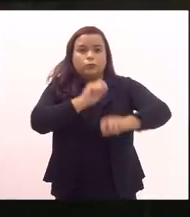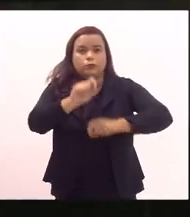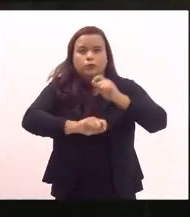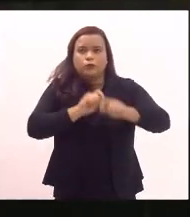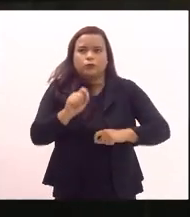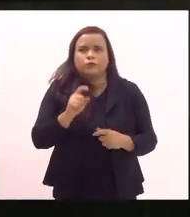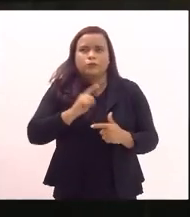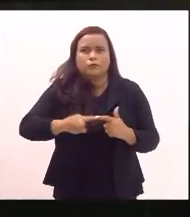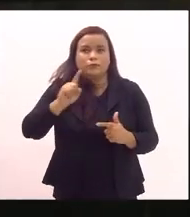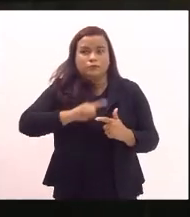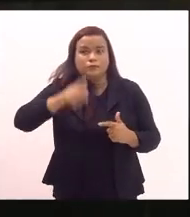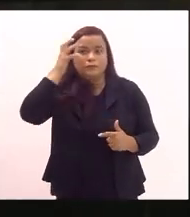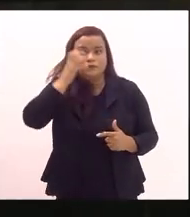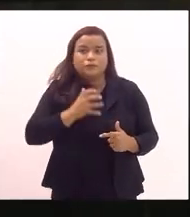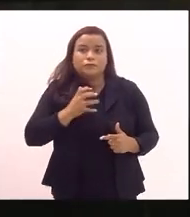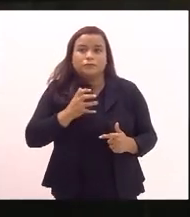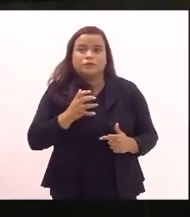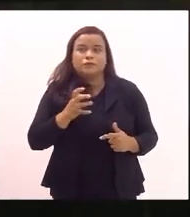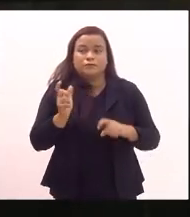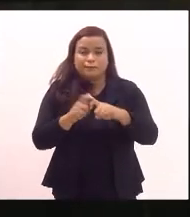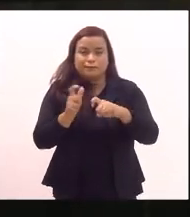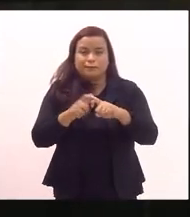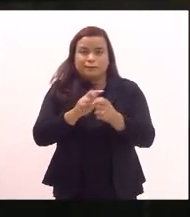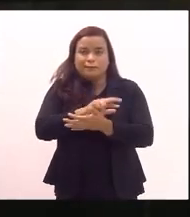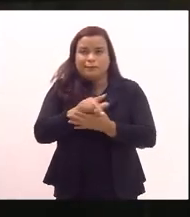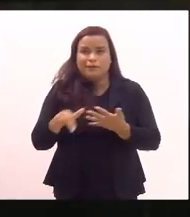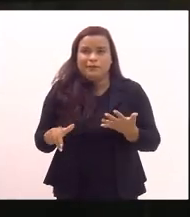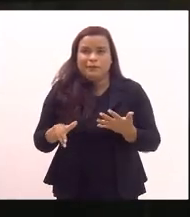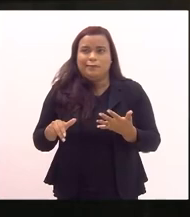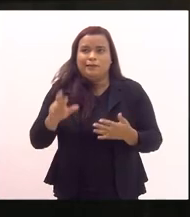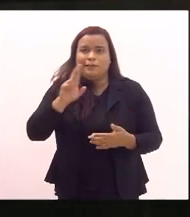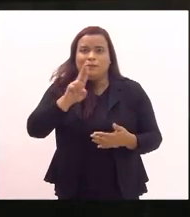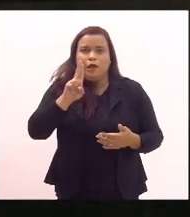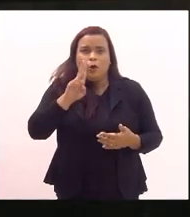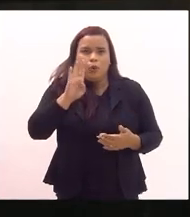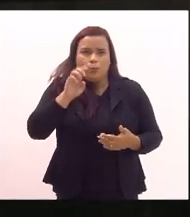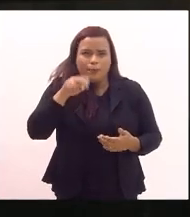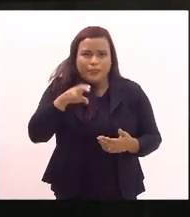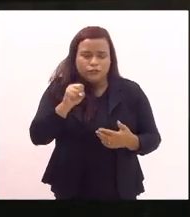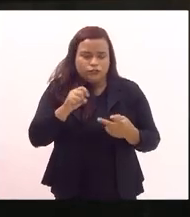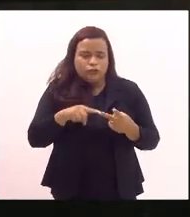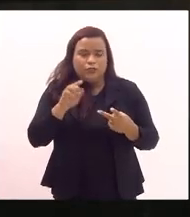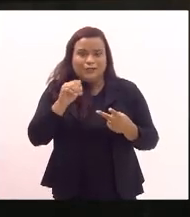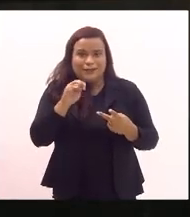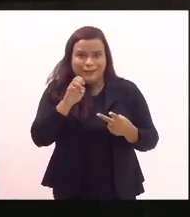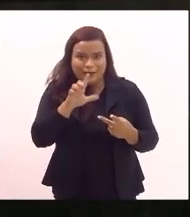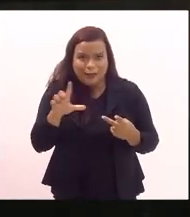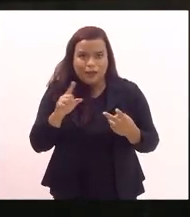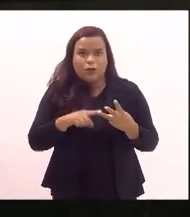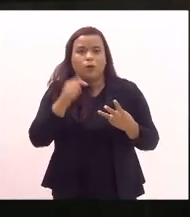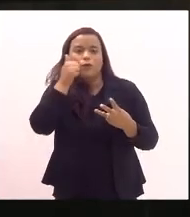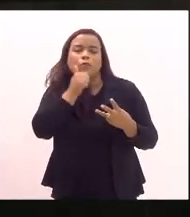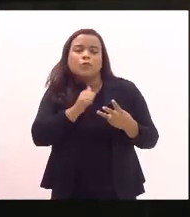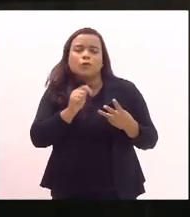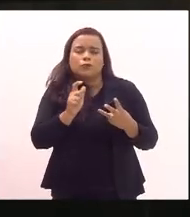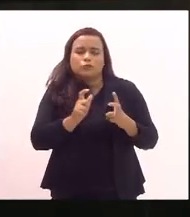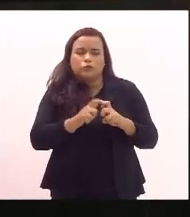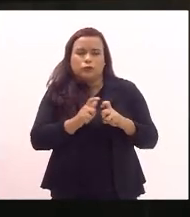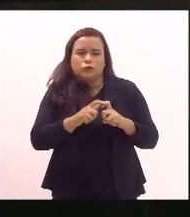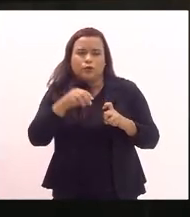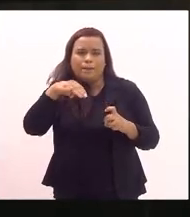o que os doutores lá Dr Rubens Dr Daniel a Doutora Márcia